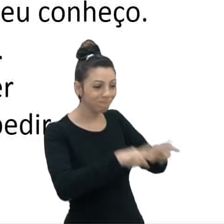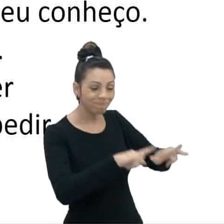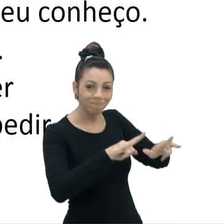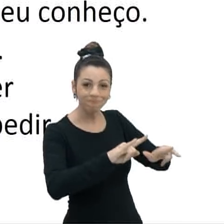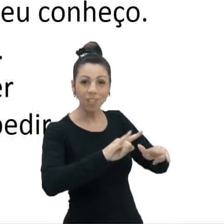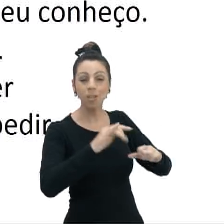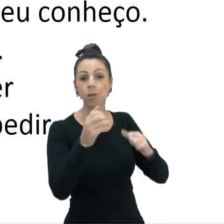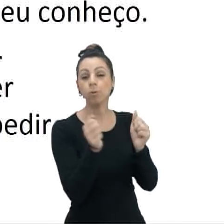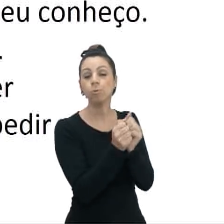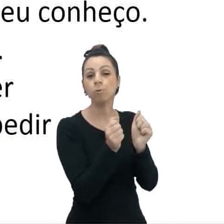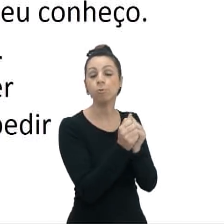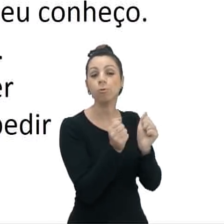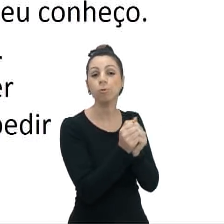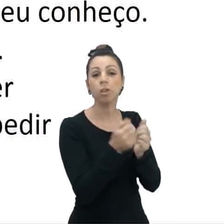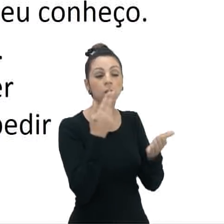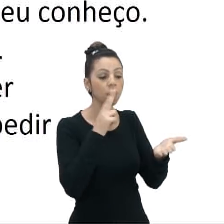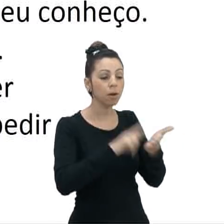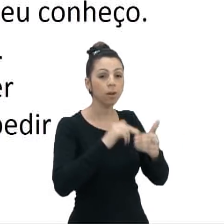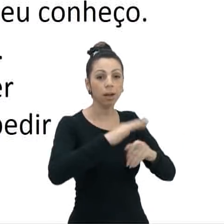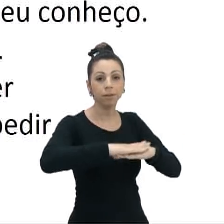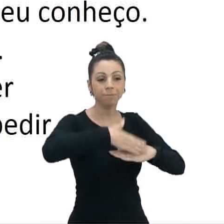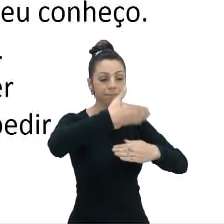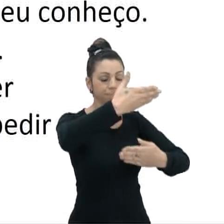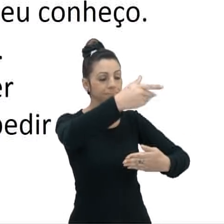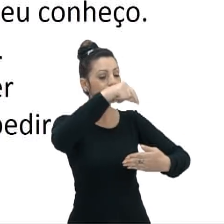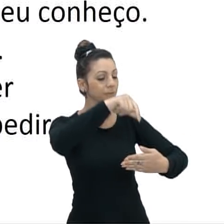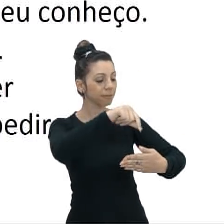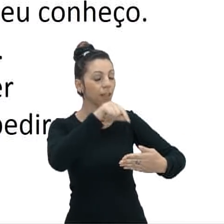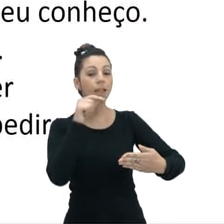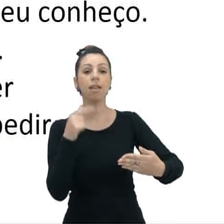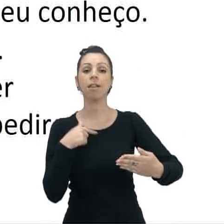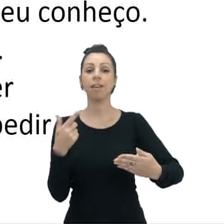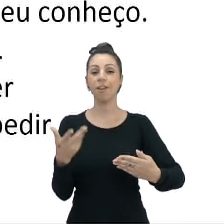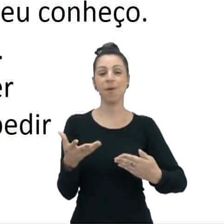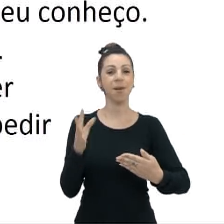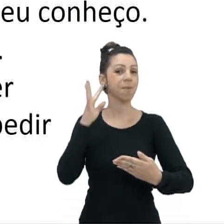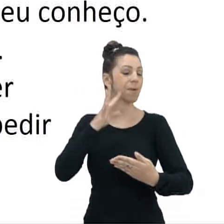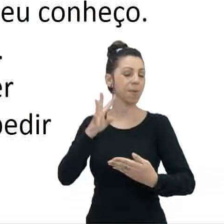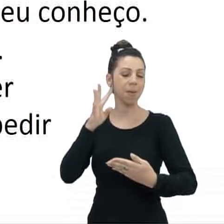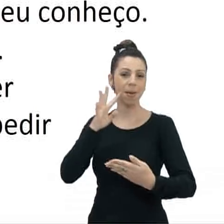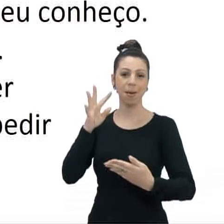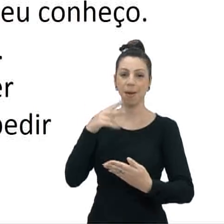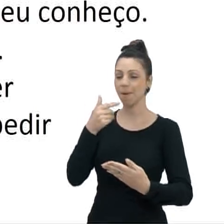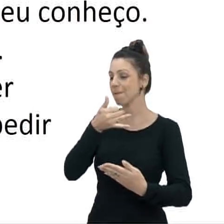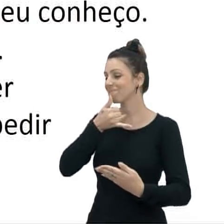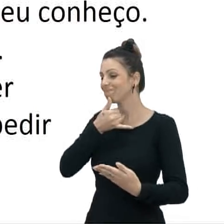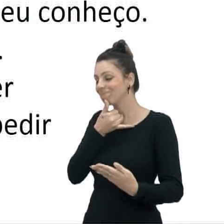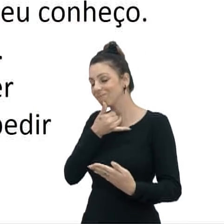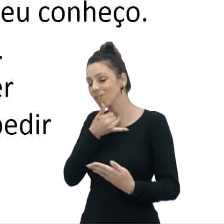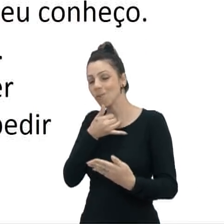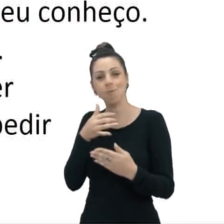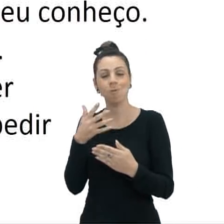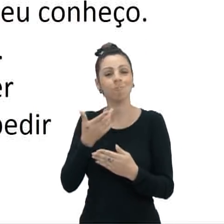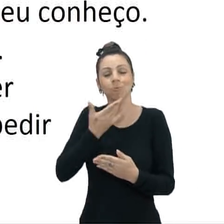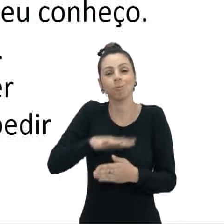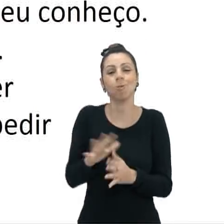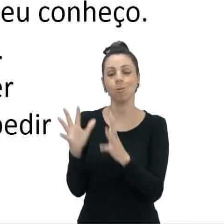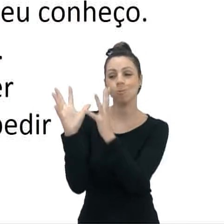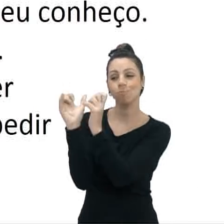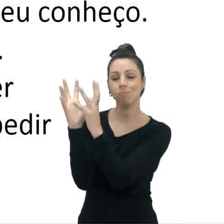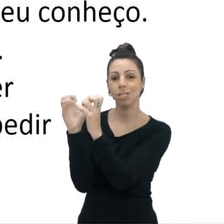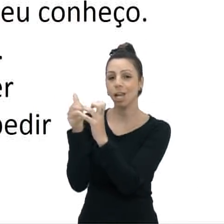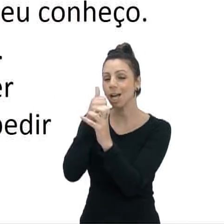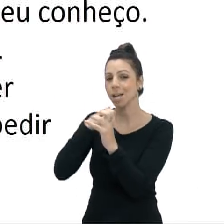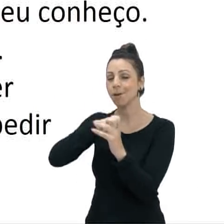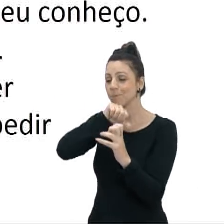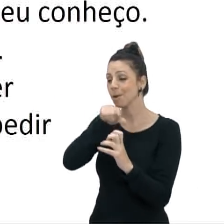minha mãe. Viu só, diário, que maneiro? Eu confesso que também estava triste, não gosto de ficar brigada com a minha mãe. Eu gosto